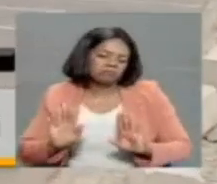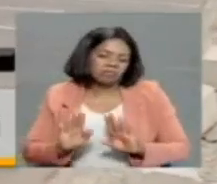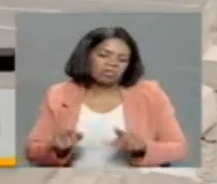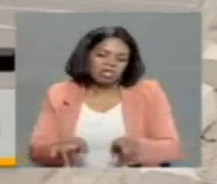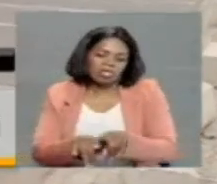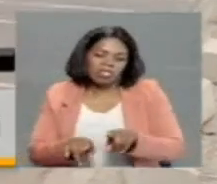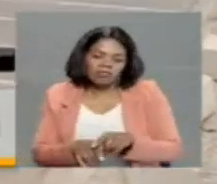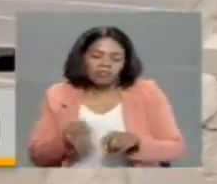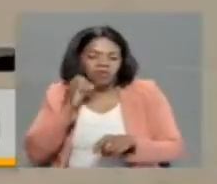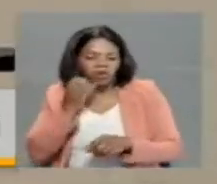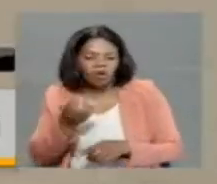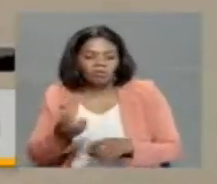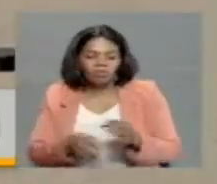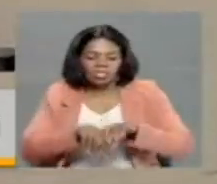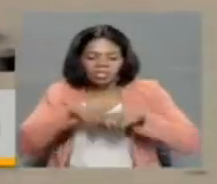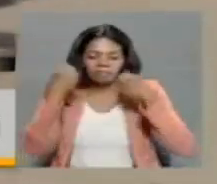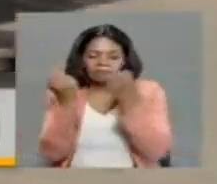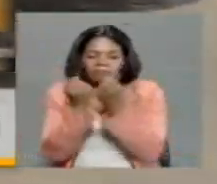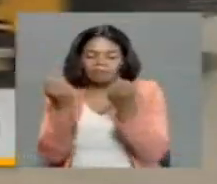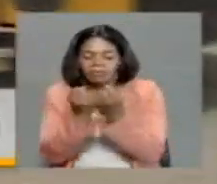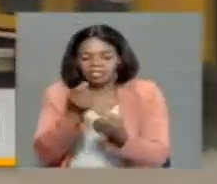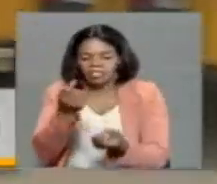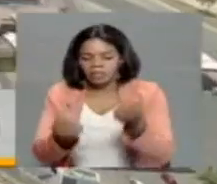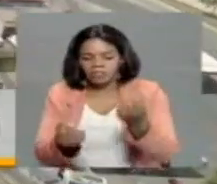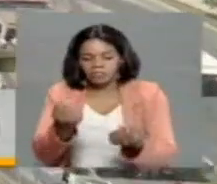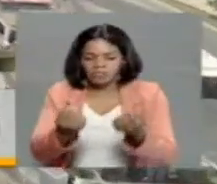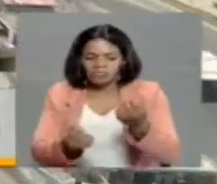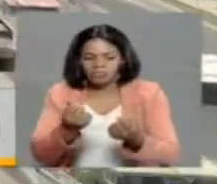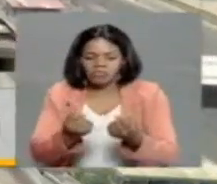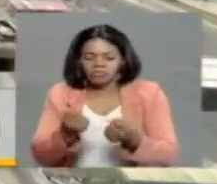à disposição das operadoras em Luanda, bem como o